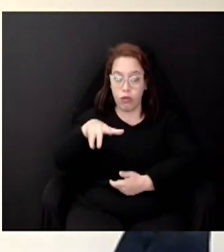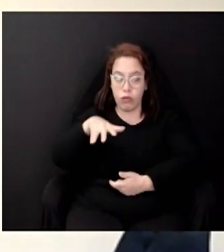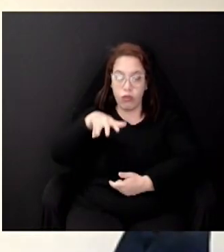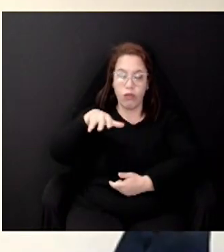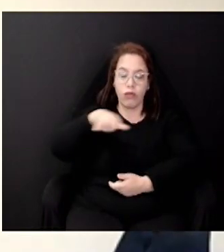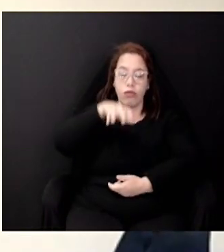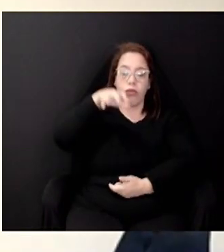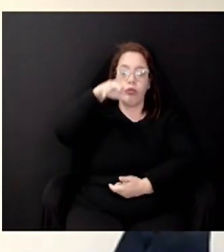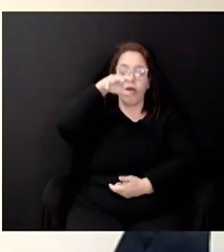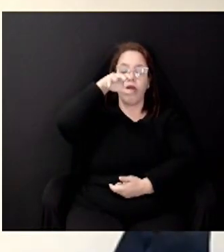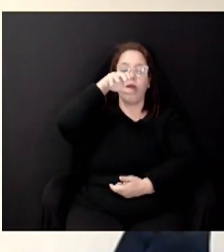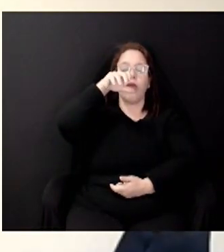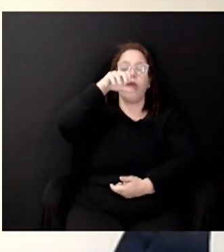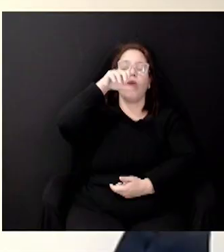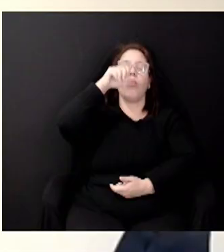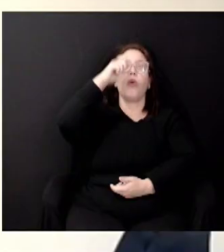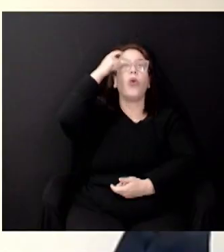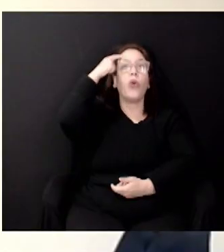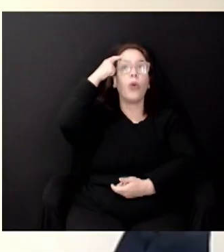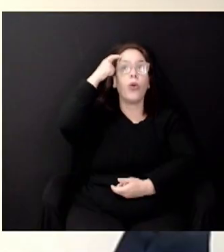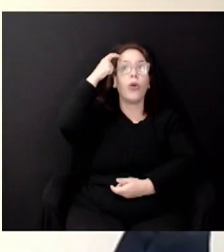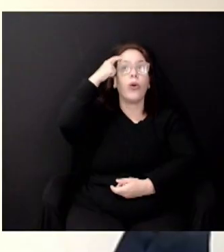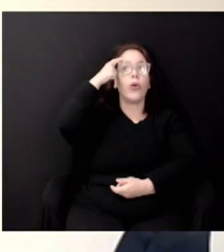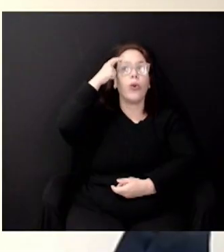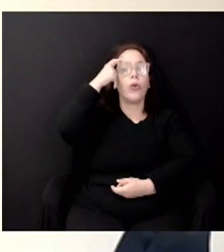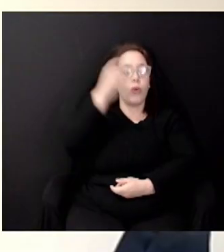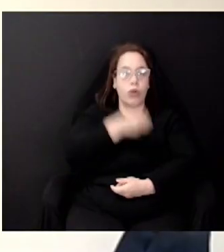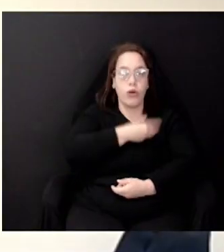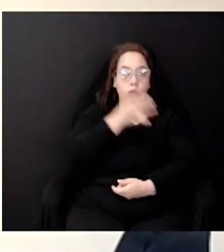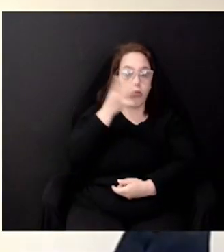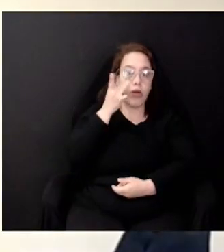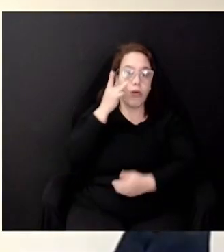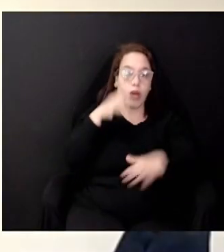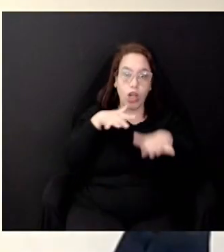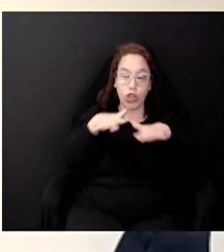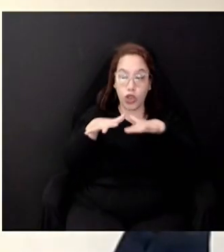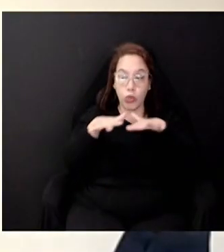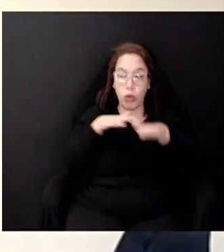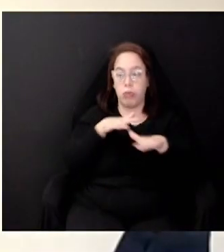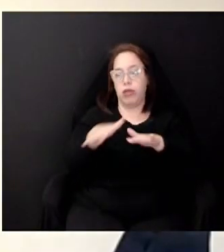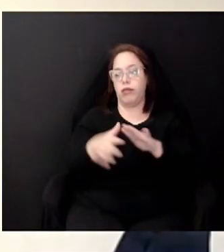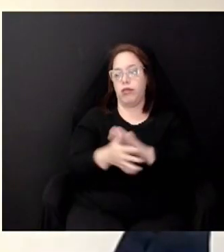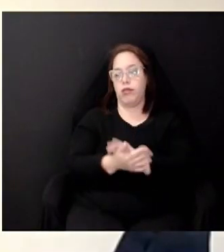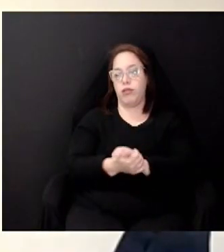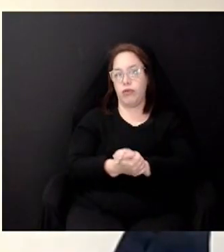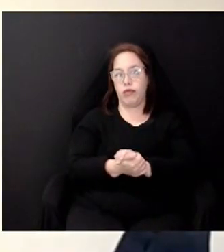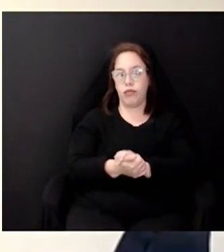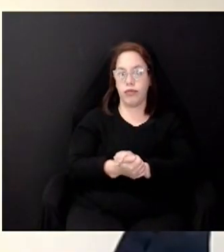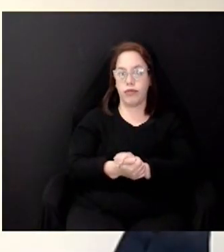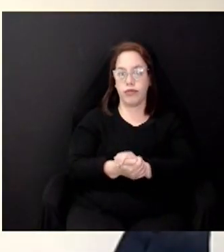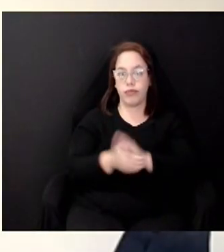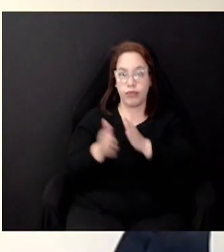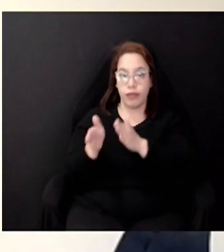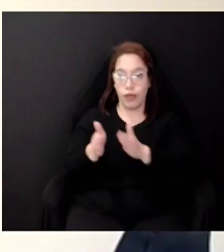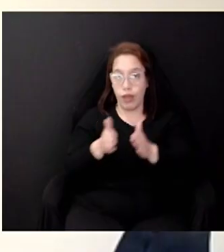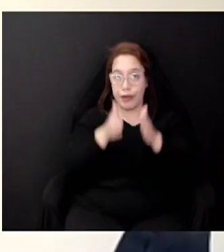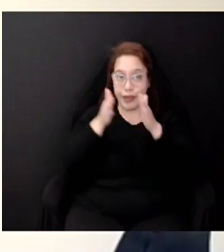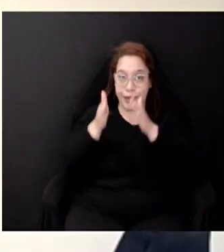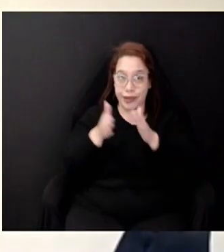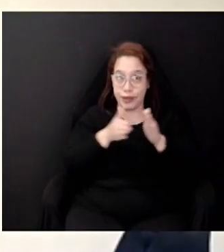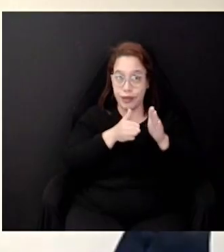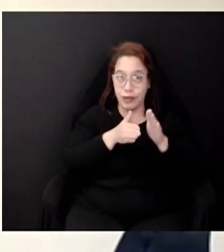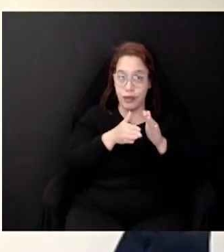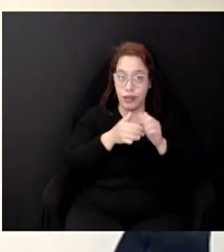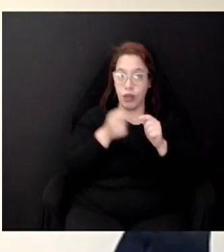cabeça dele para estar presente no momento, né? Porque todo o processo, um pouquinho que a gente vai